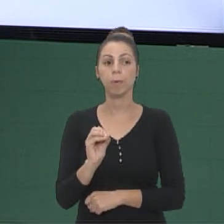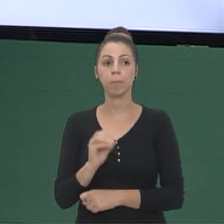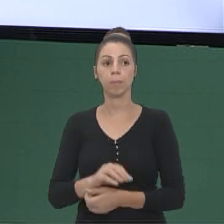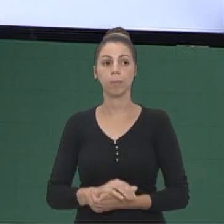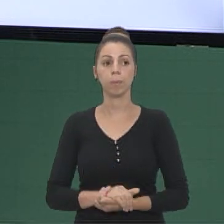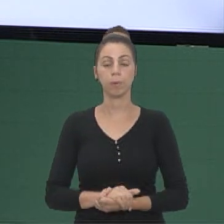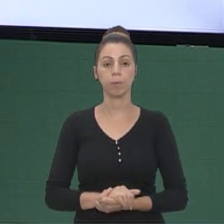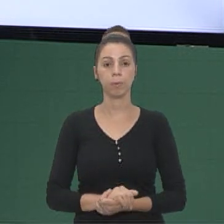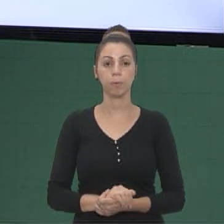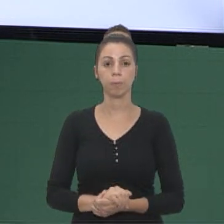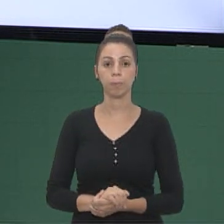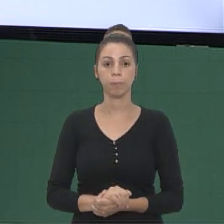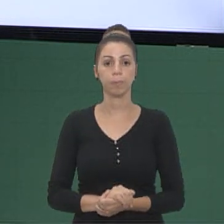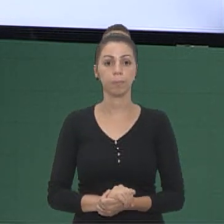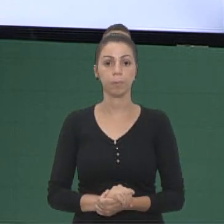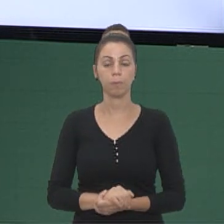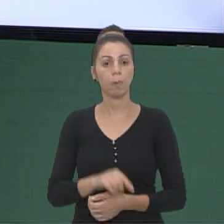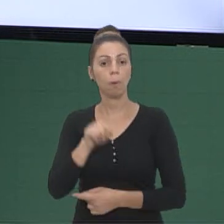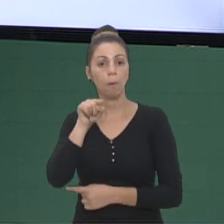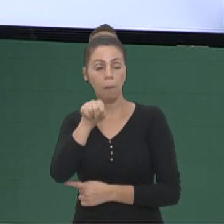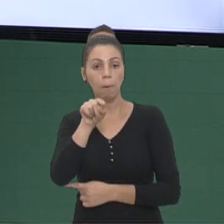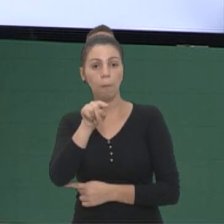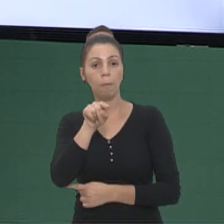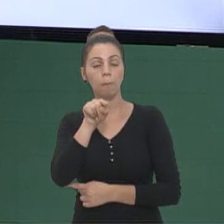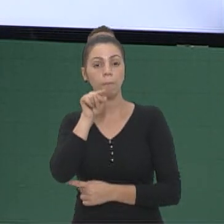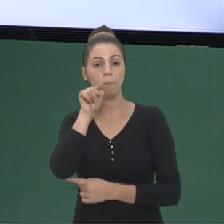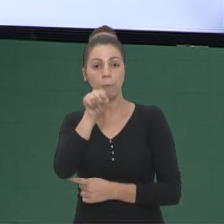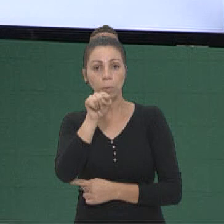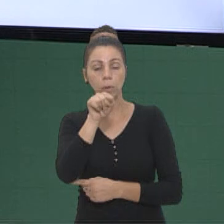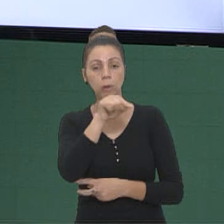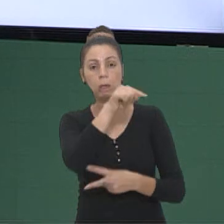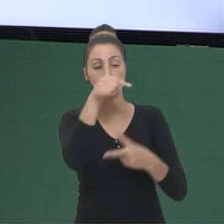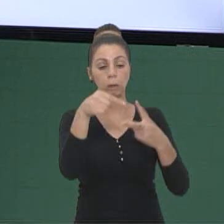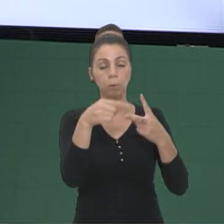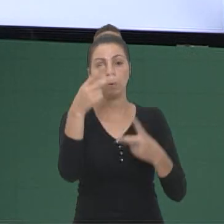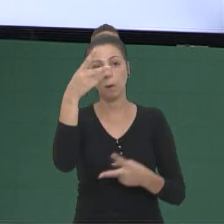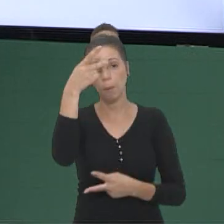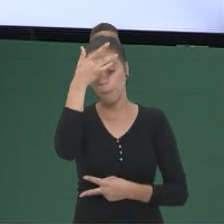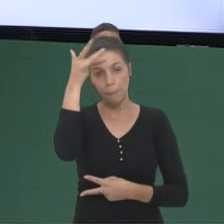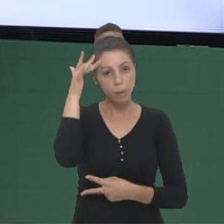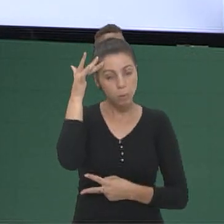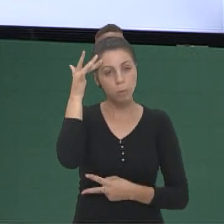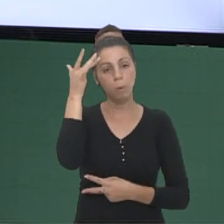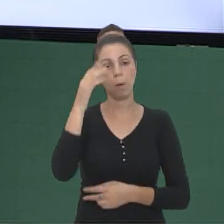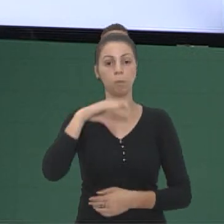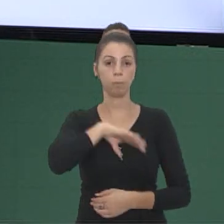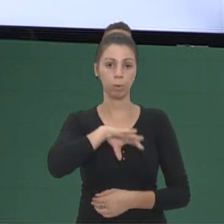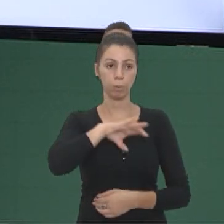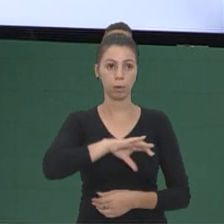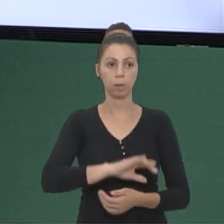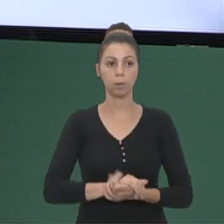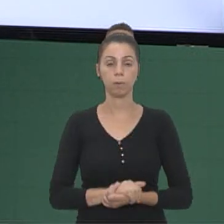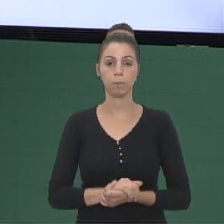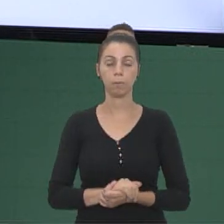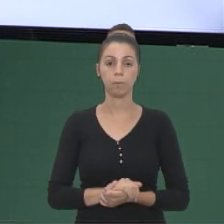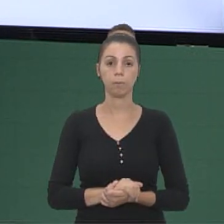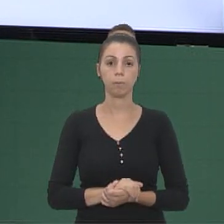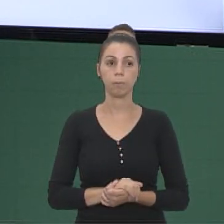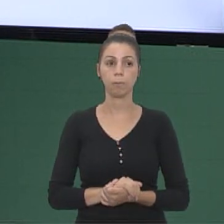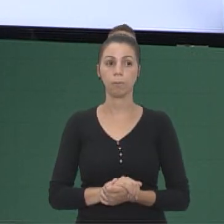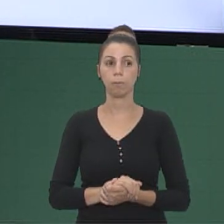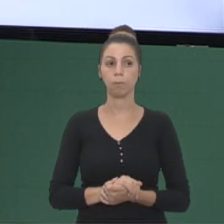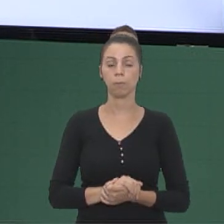estamos fazendo um uso muito grande do você como uma segunda pessoa. Terceira pessoa, ele e você.